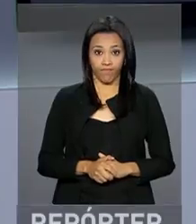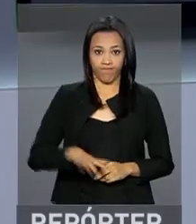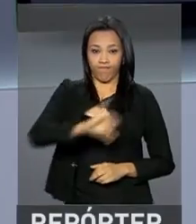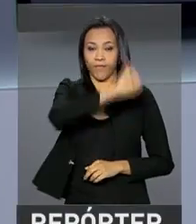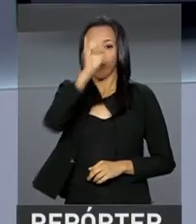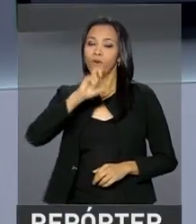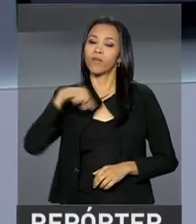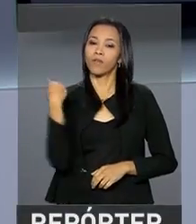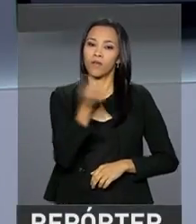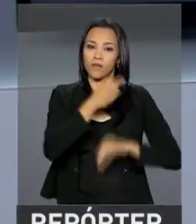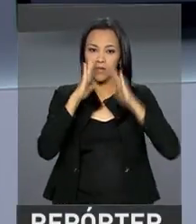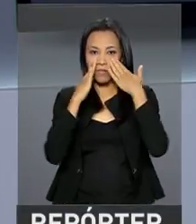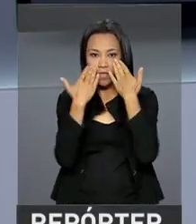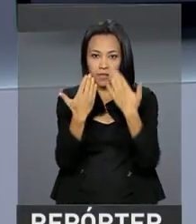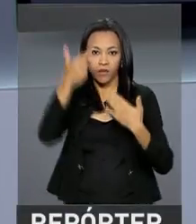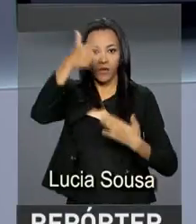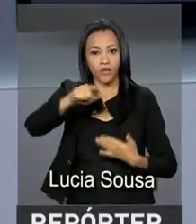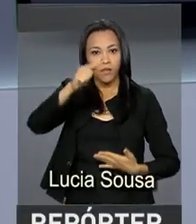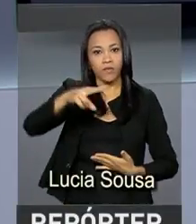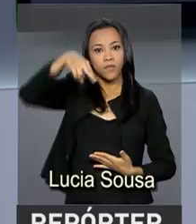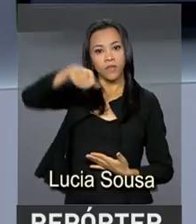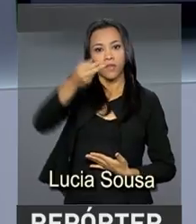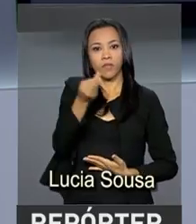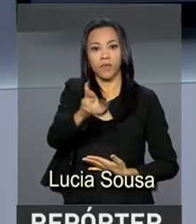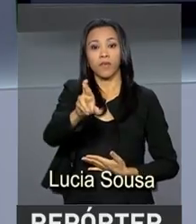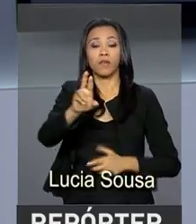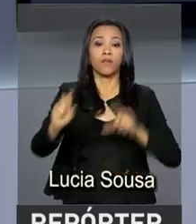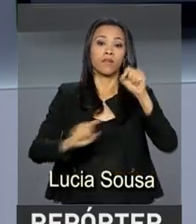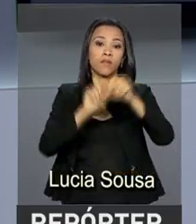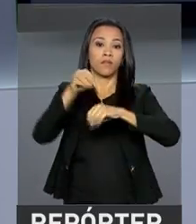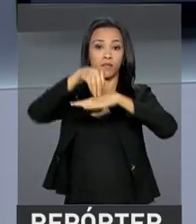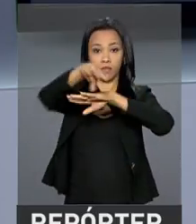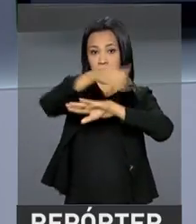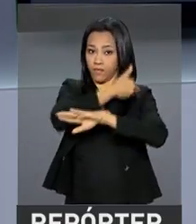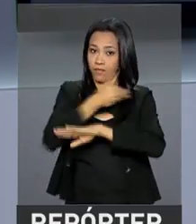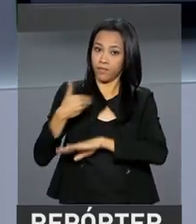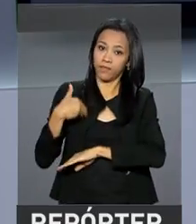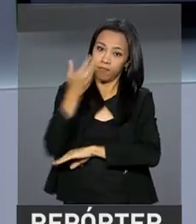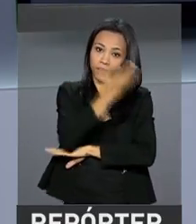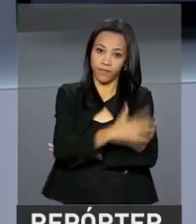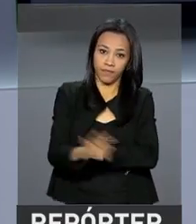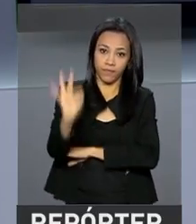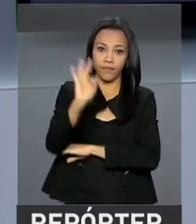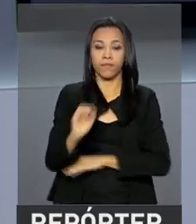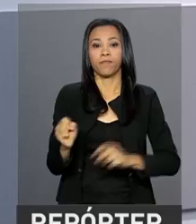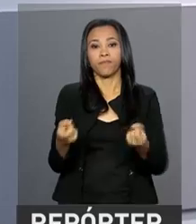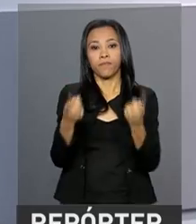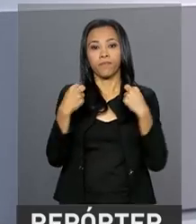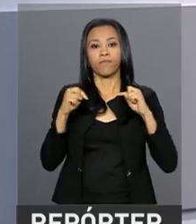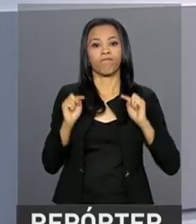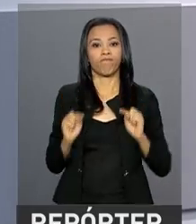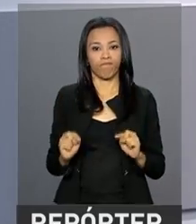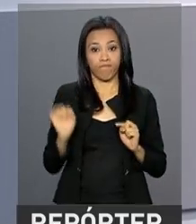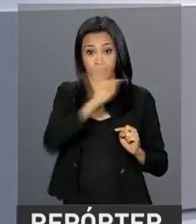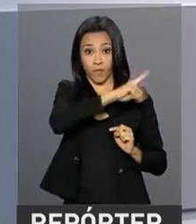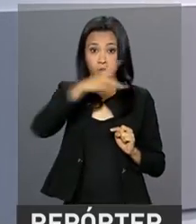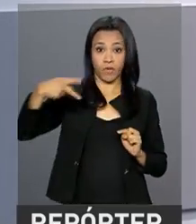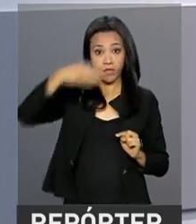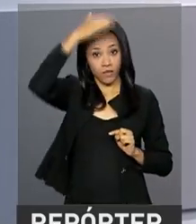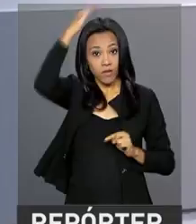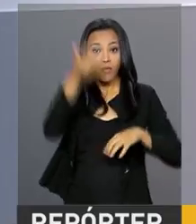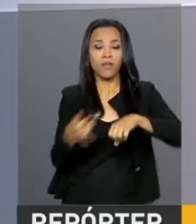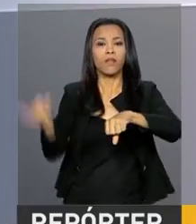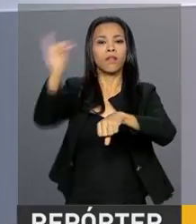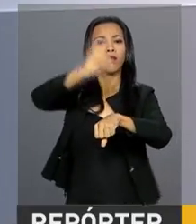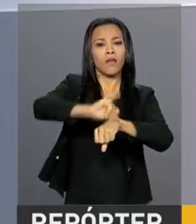Olá estamos de volta com mais uma edição do repórter NBR e as notícias do governo federal o presidente Michel